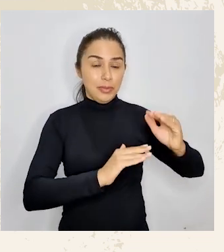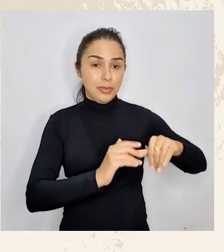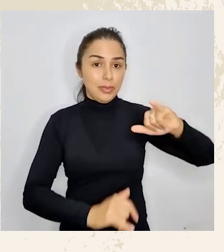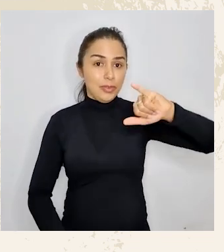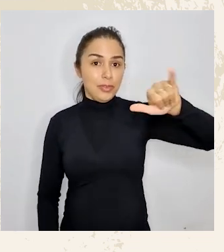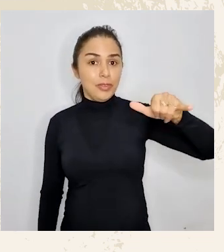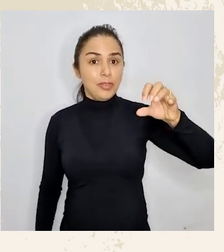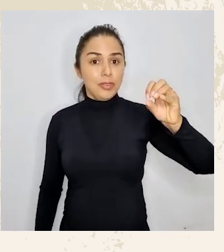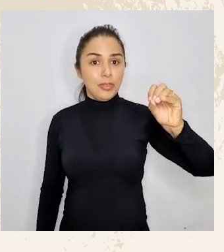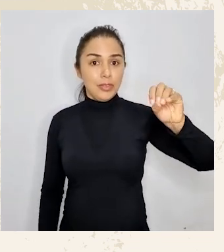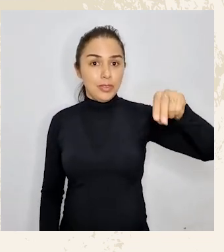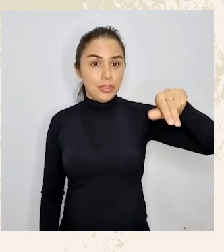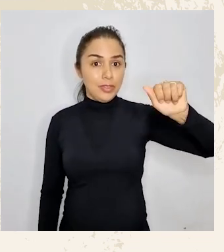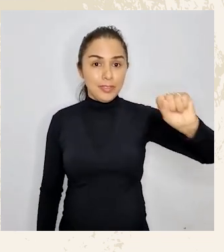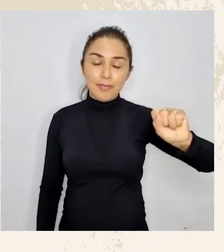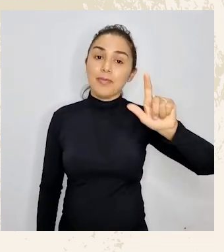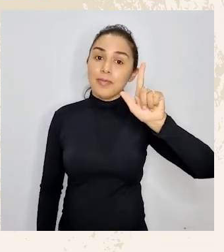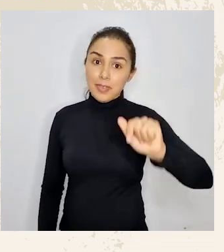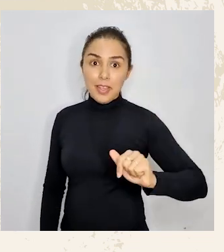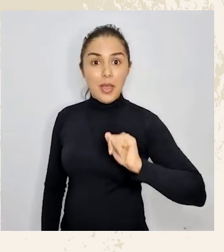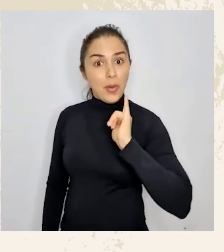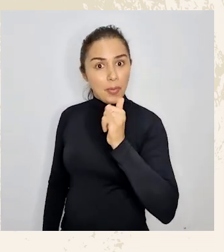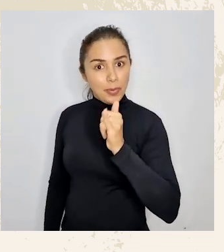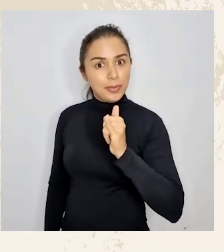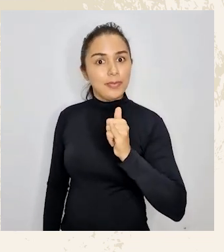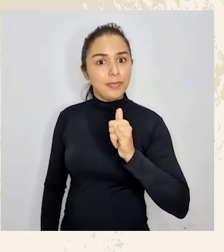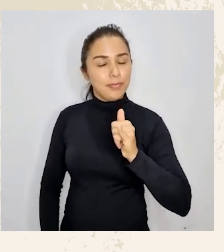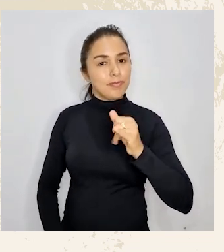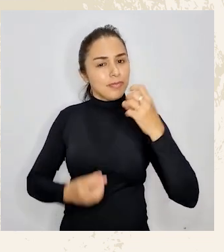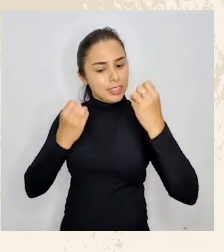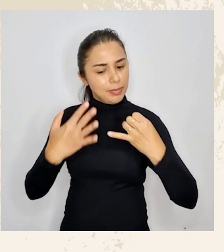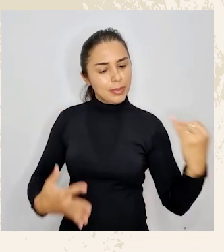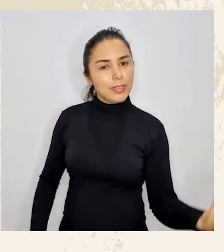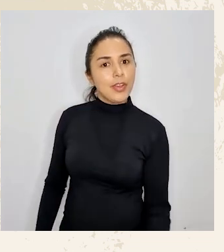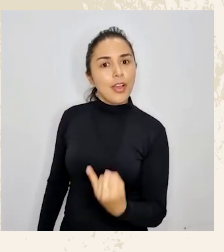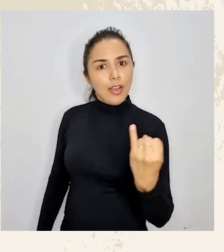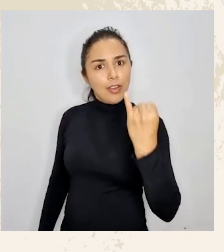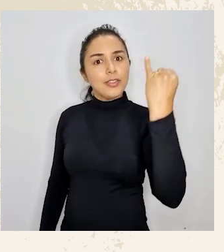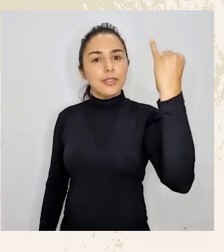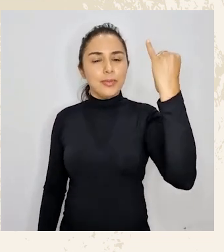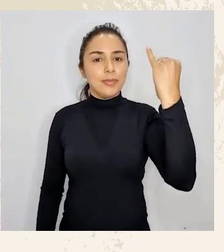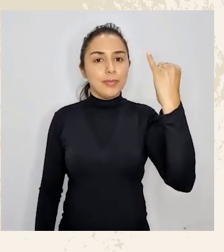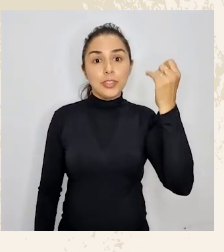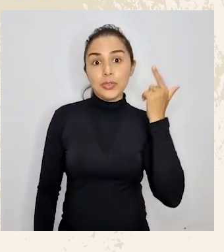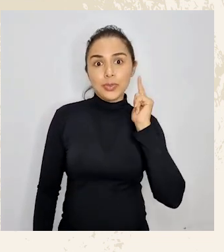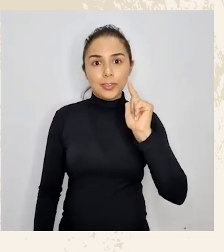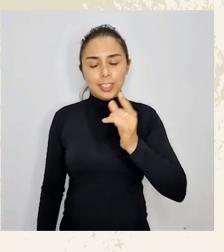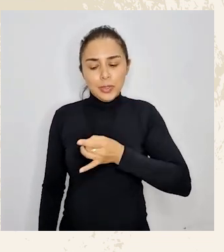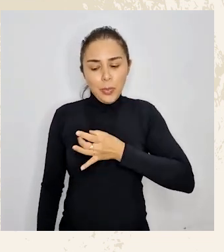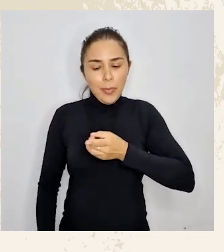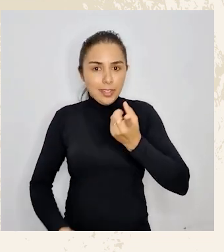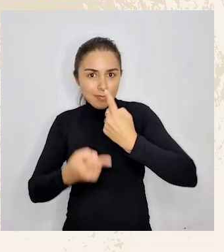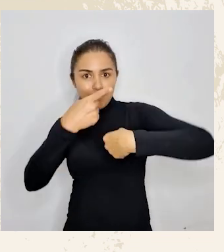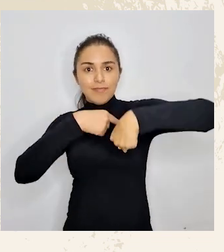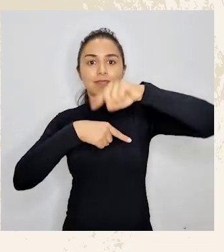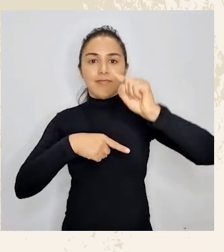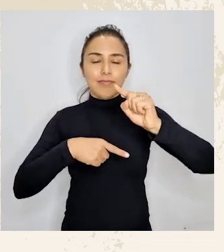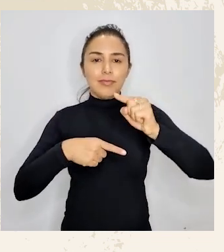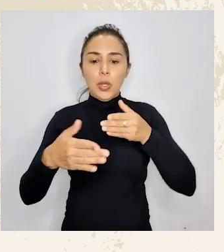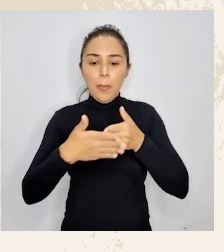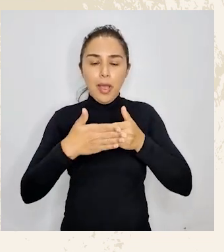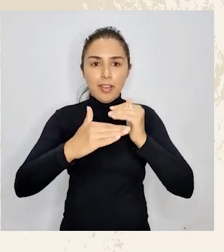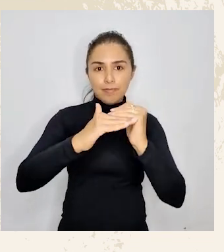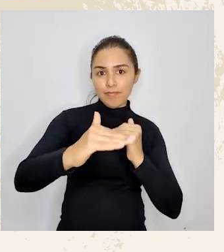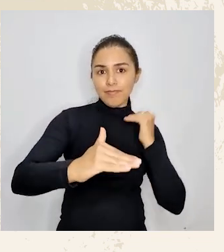uma narrativa que fala sobre a importância de superarmos nossos medos, nossas limitações. E aí,